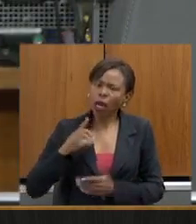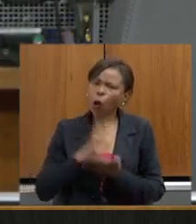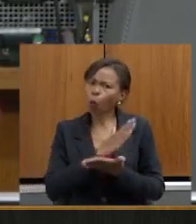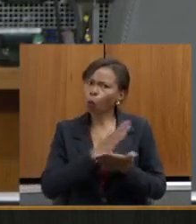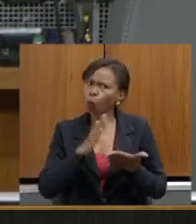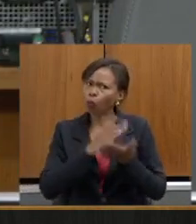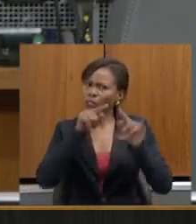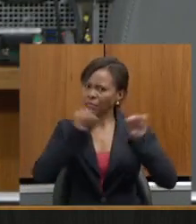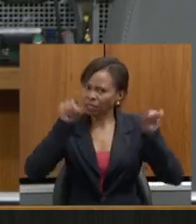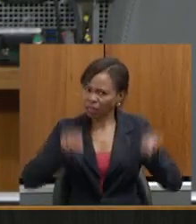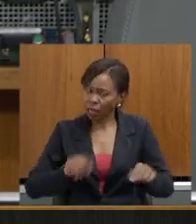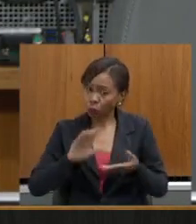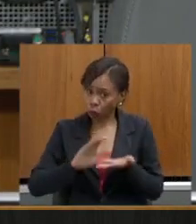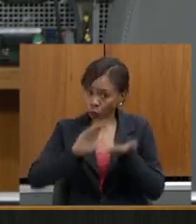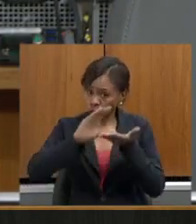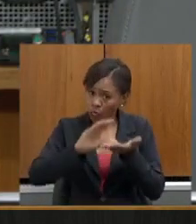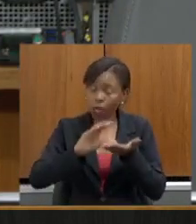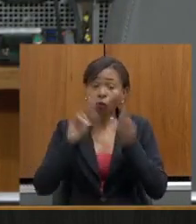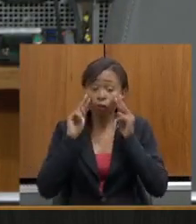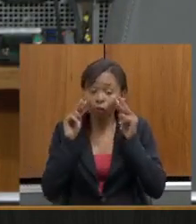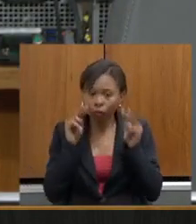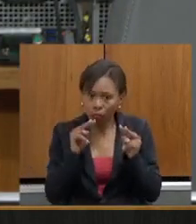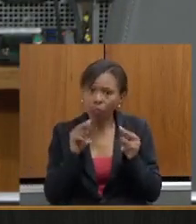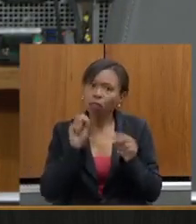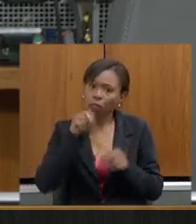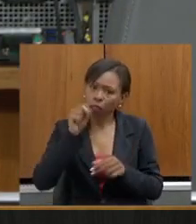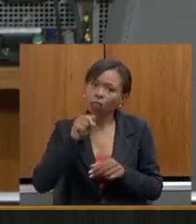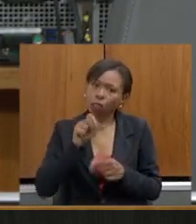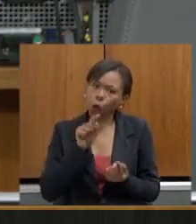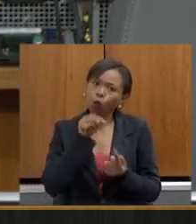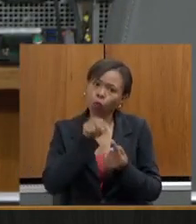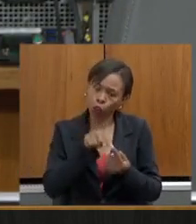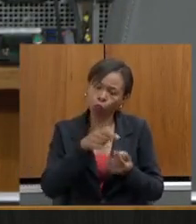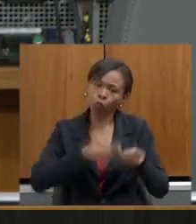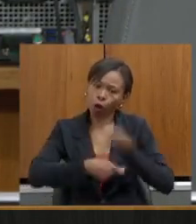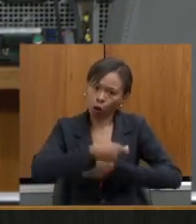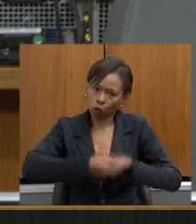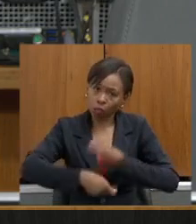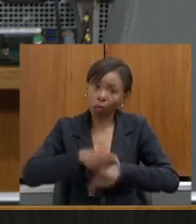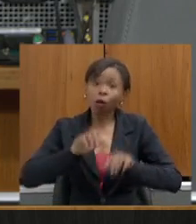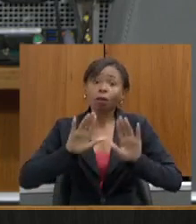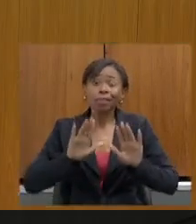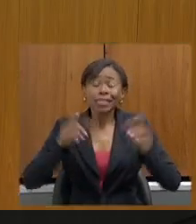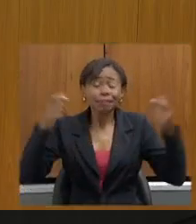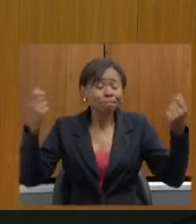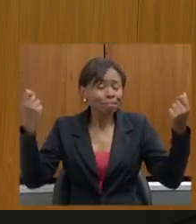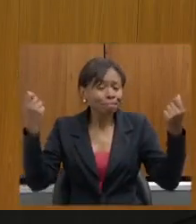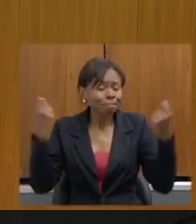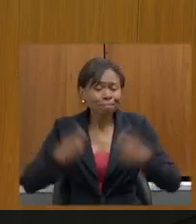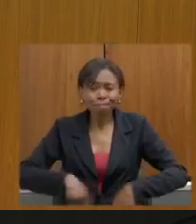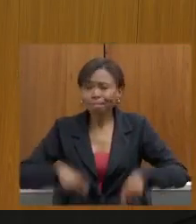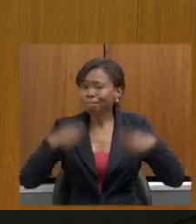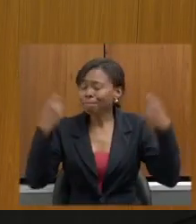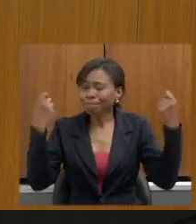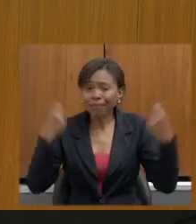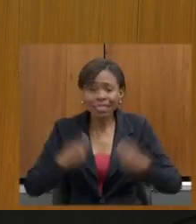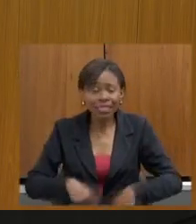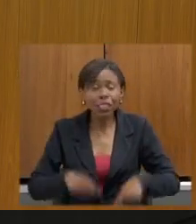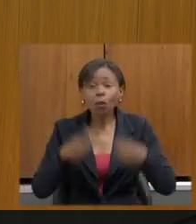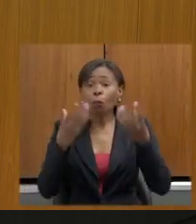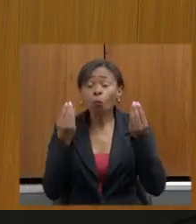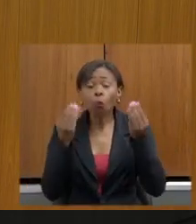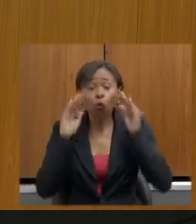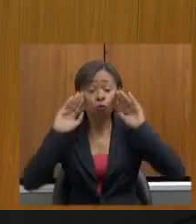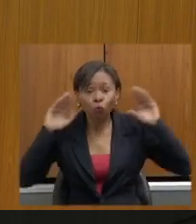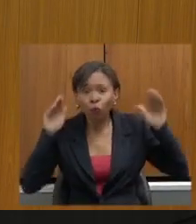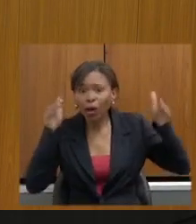que administram as questões operacionais nós precisamos E estávamos precisando muito muito desse desse